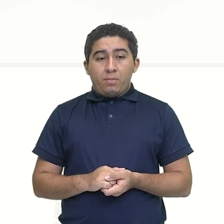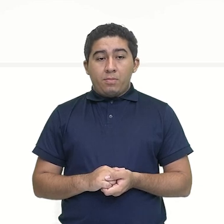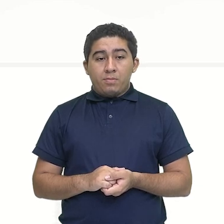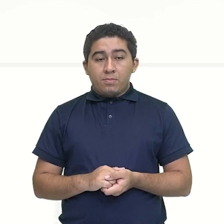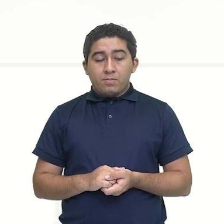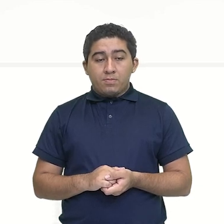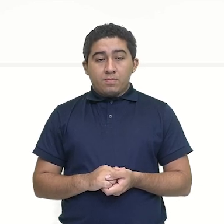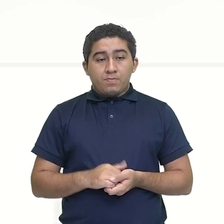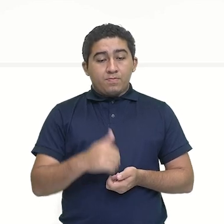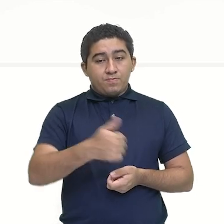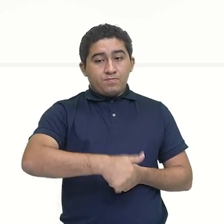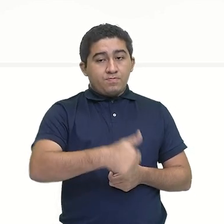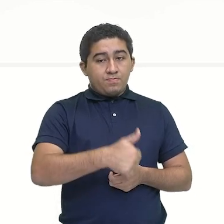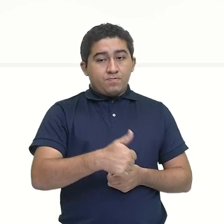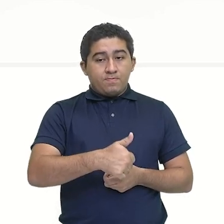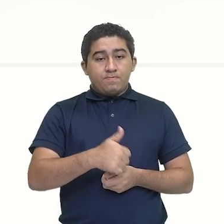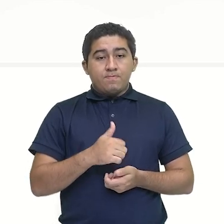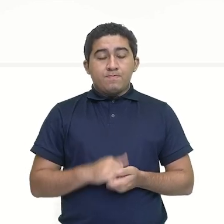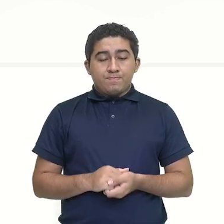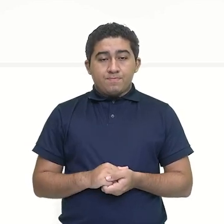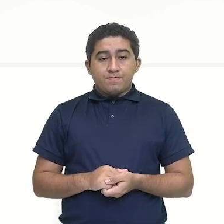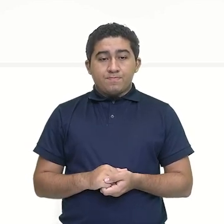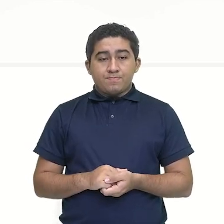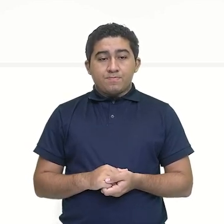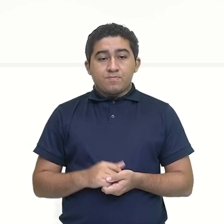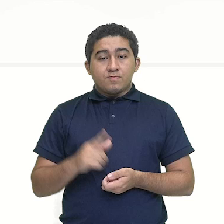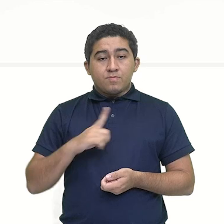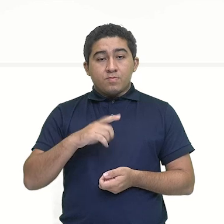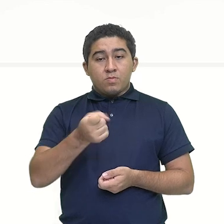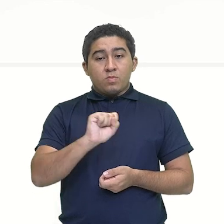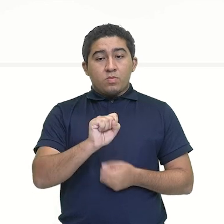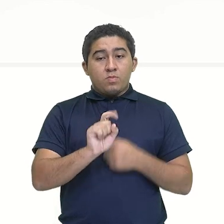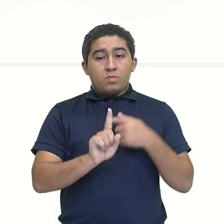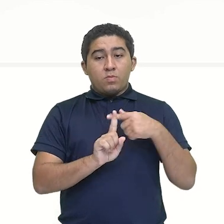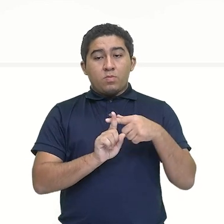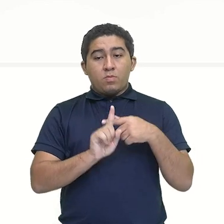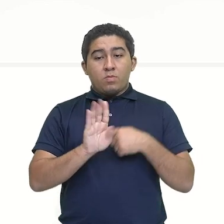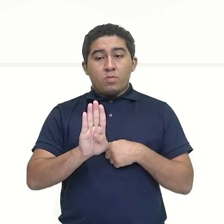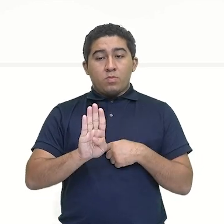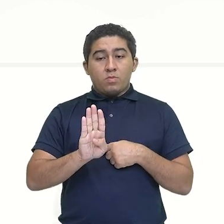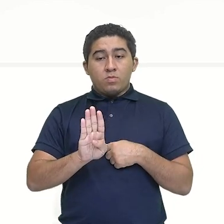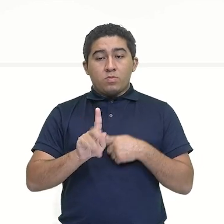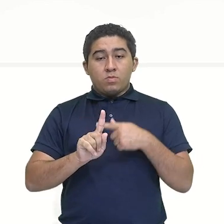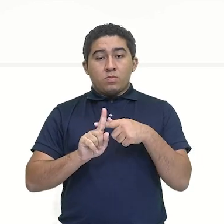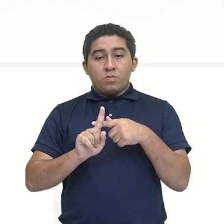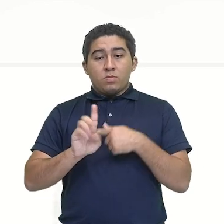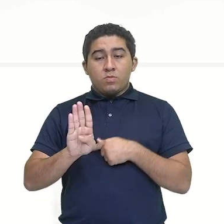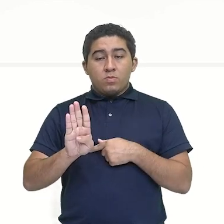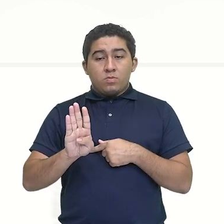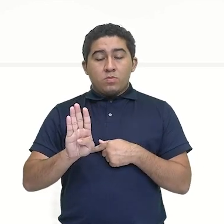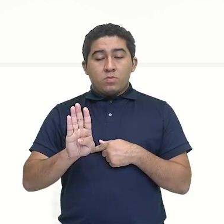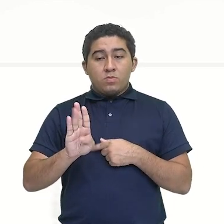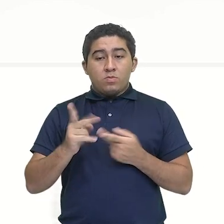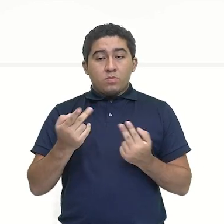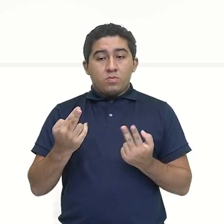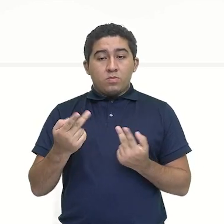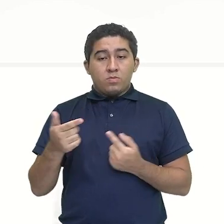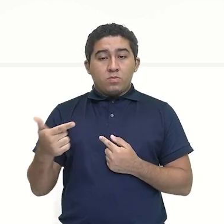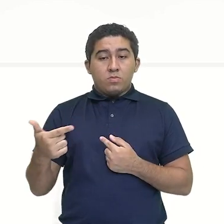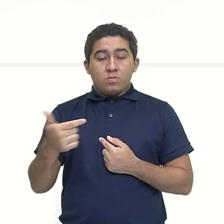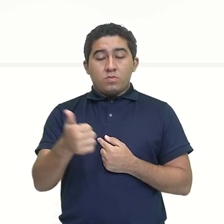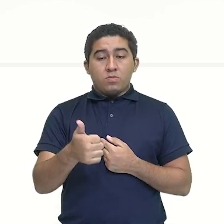caso. Nós vamos ter 8 mais B igual a